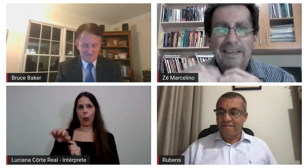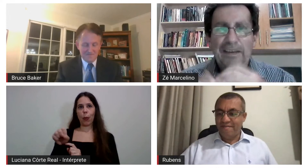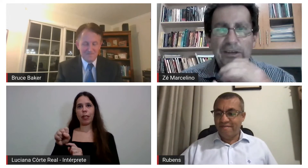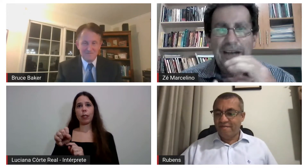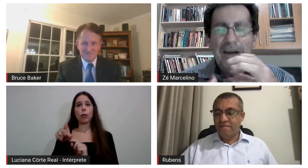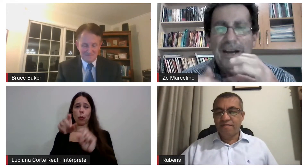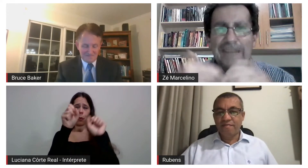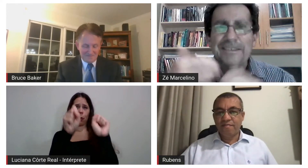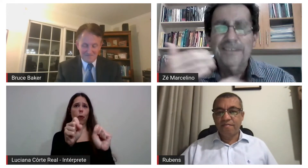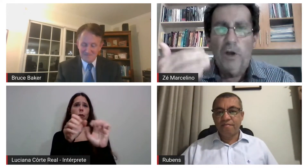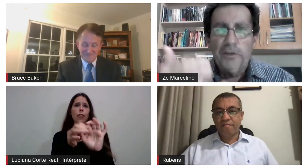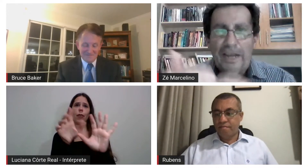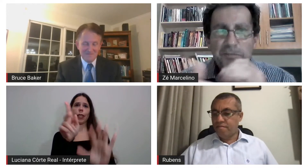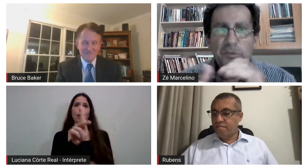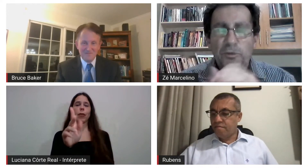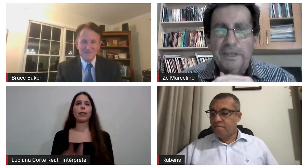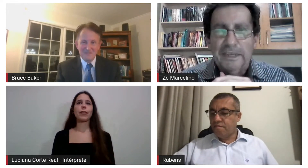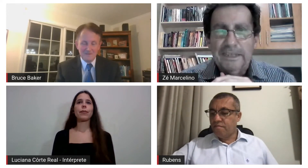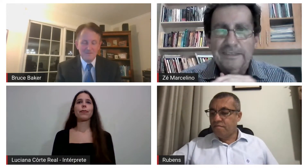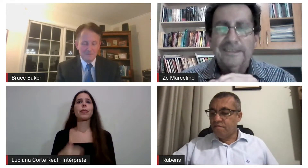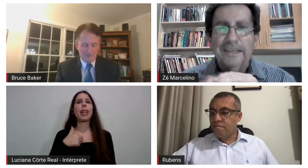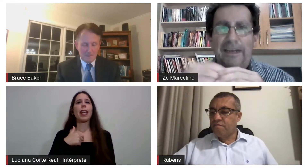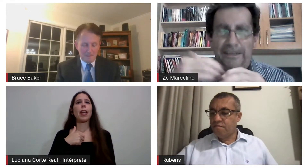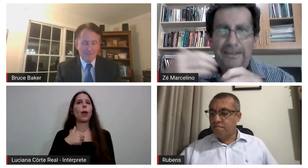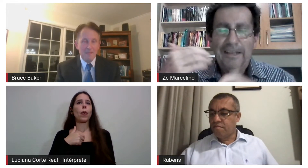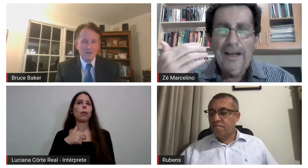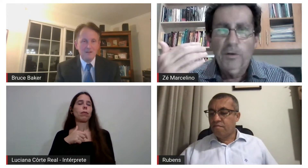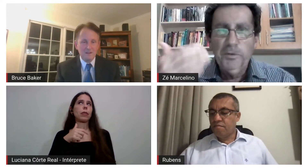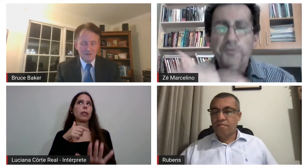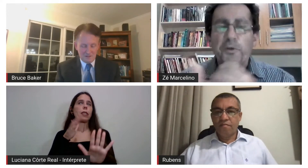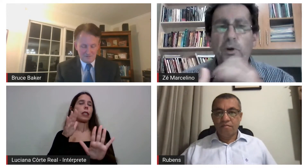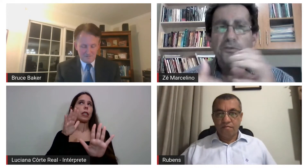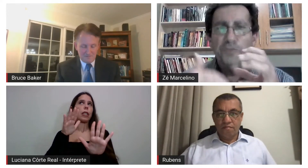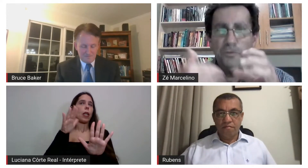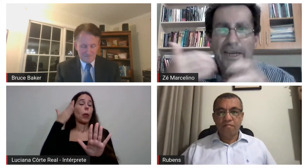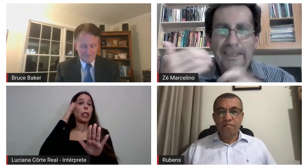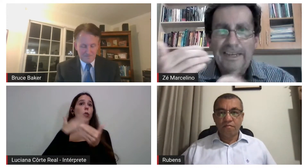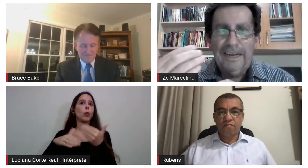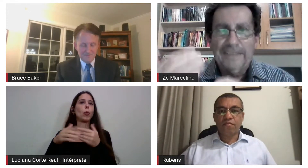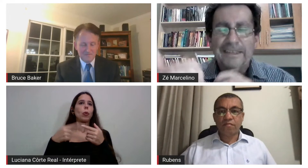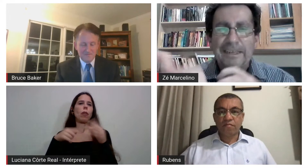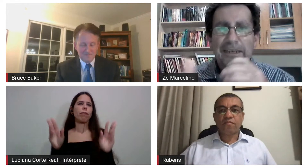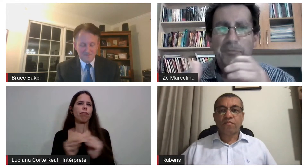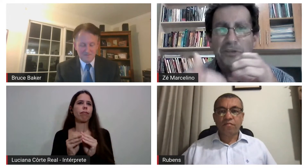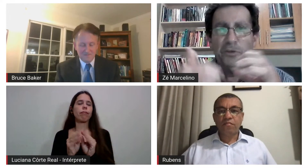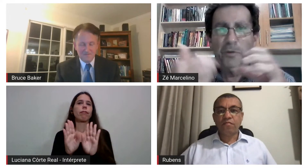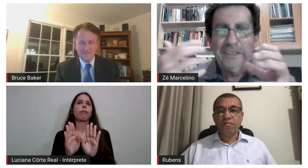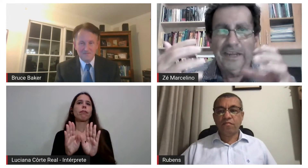quer dizer, há desigualdades muito grandes, né? Há um esforço, aí a